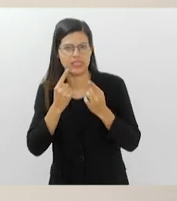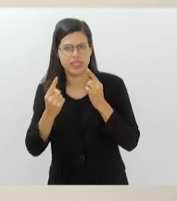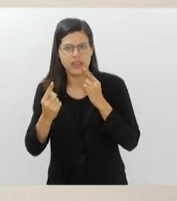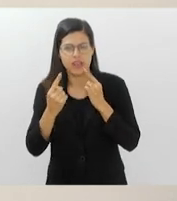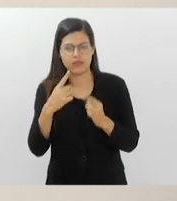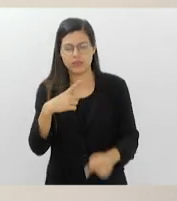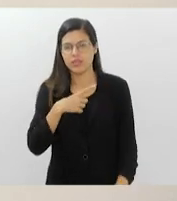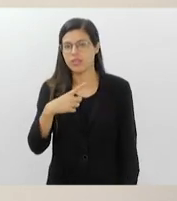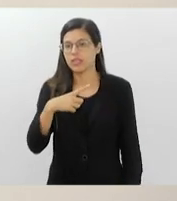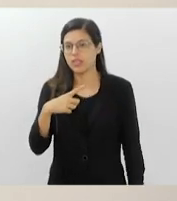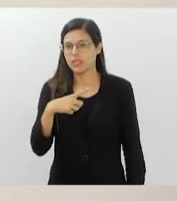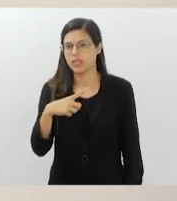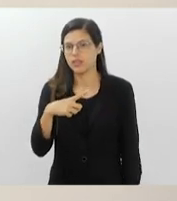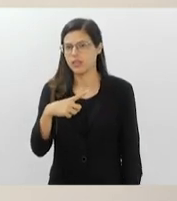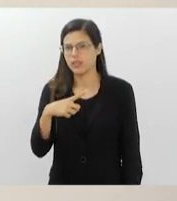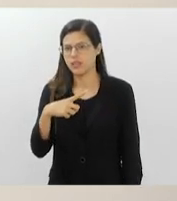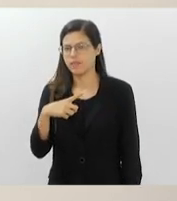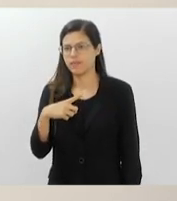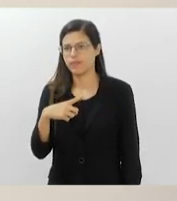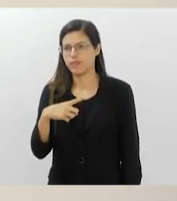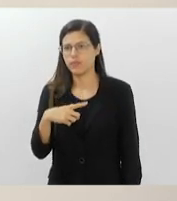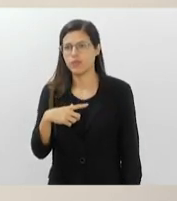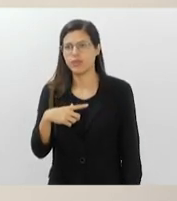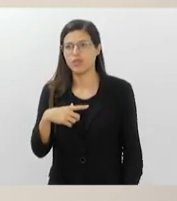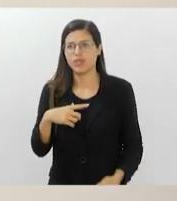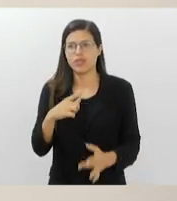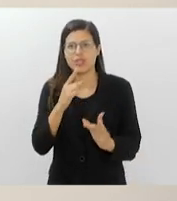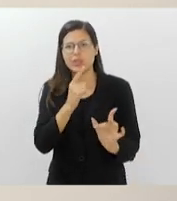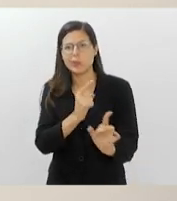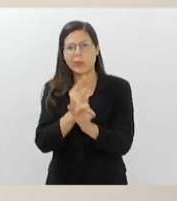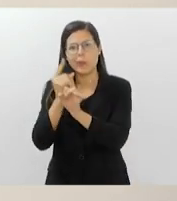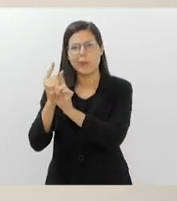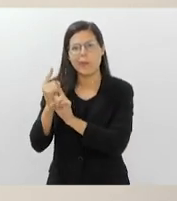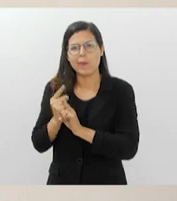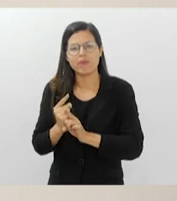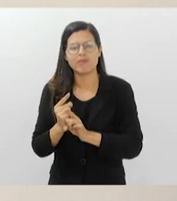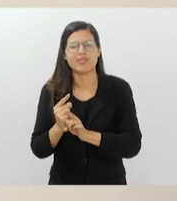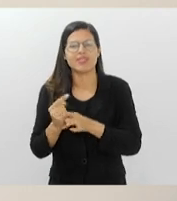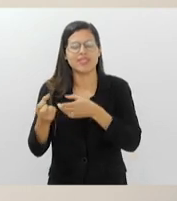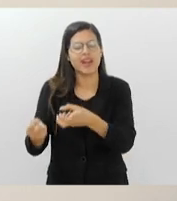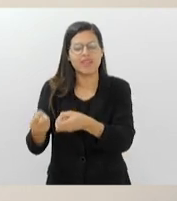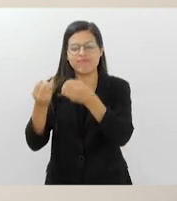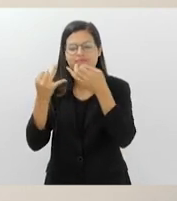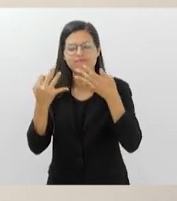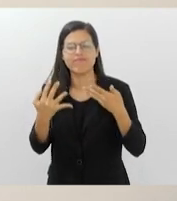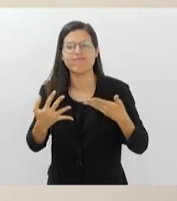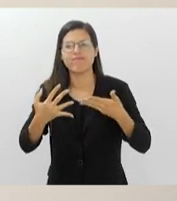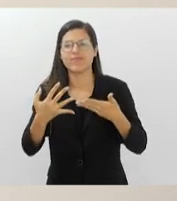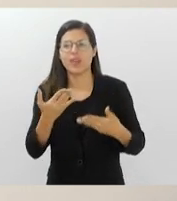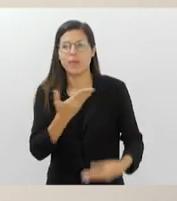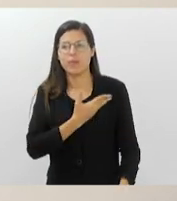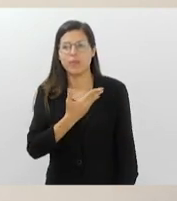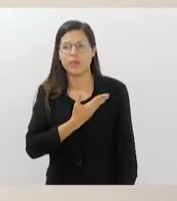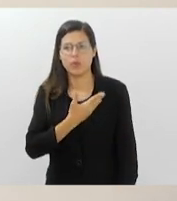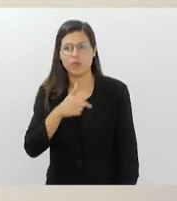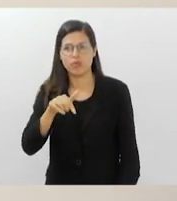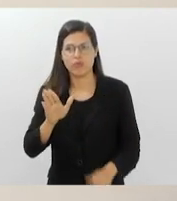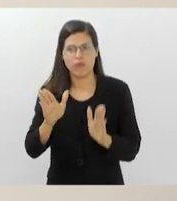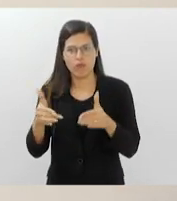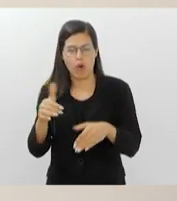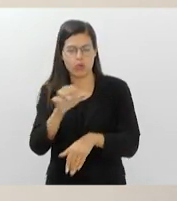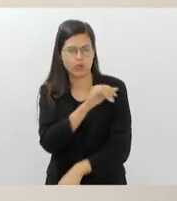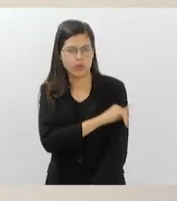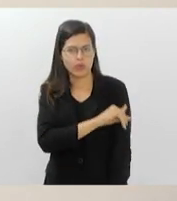poder eh eh ver rever e ouvir né tantos companheiros aí do Fórum de tb do Rio de Janeiro tantas